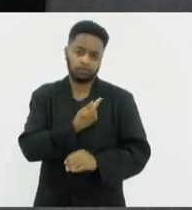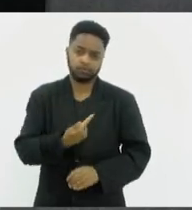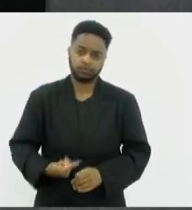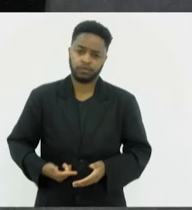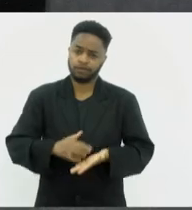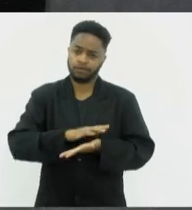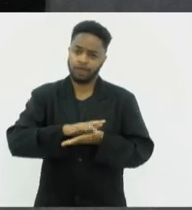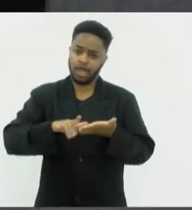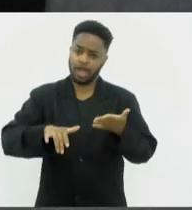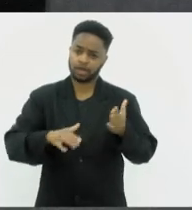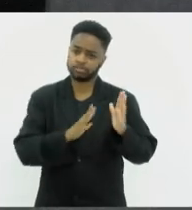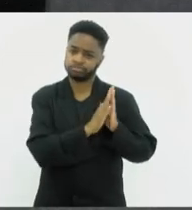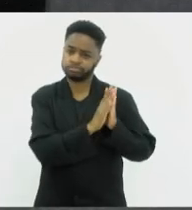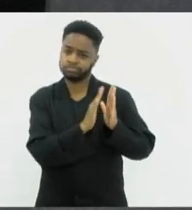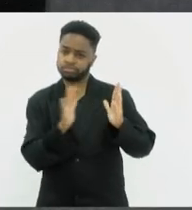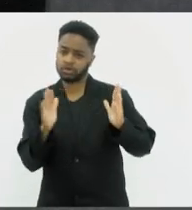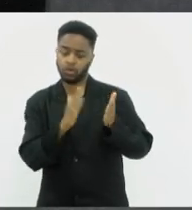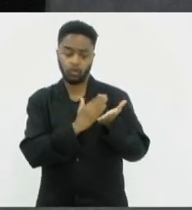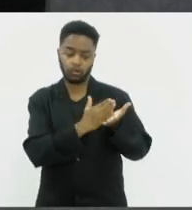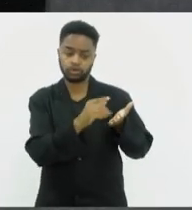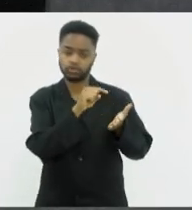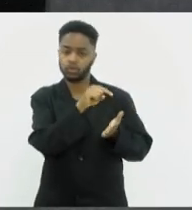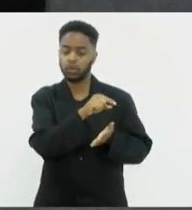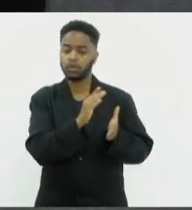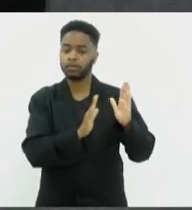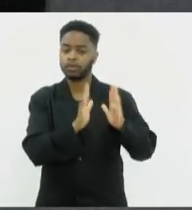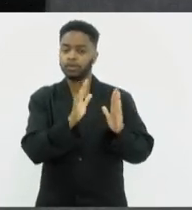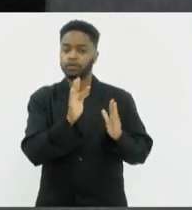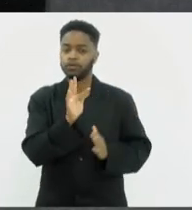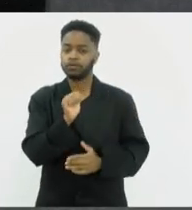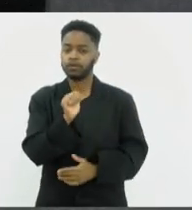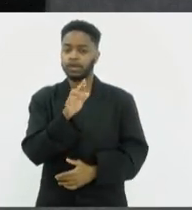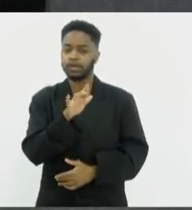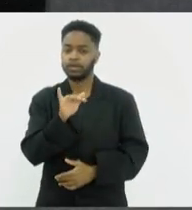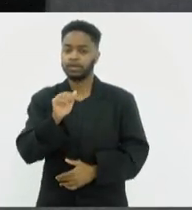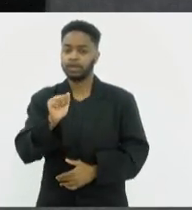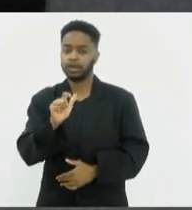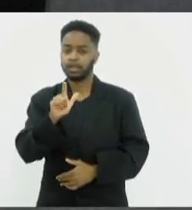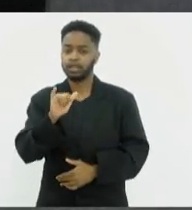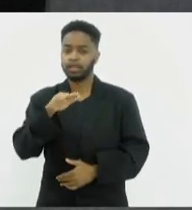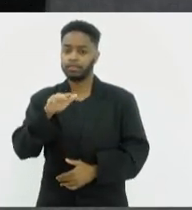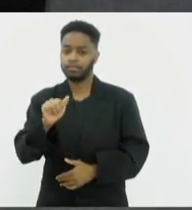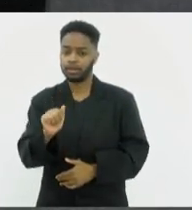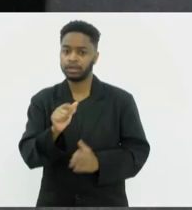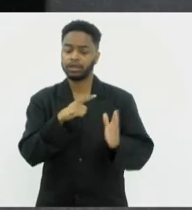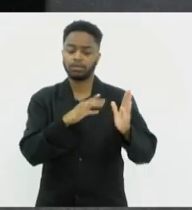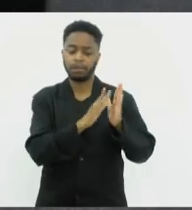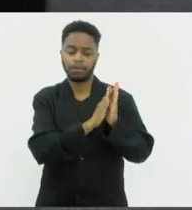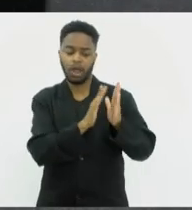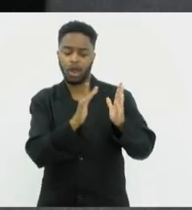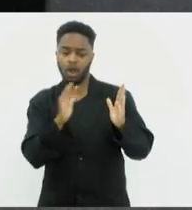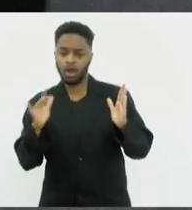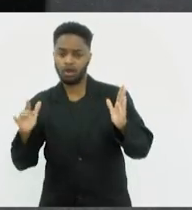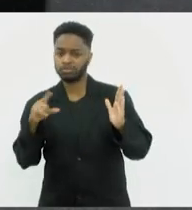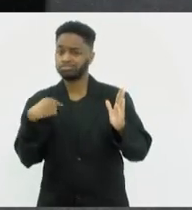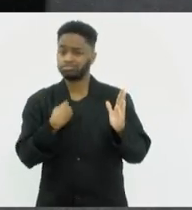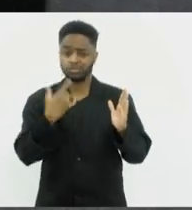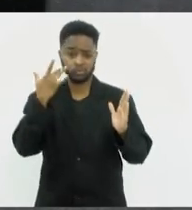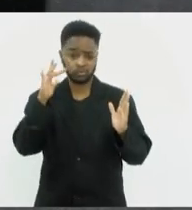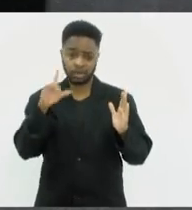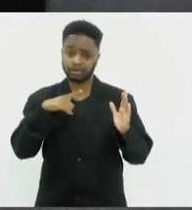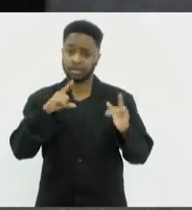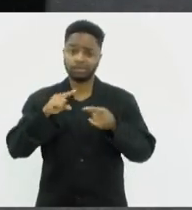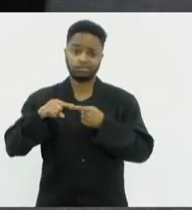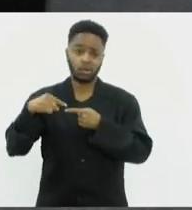do Faria Lima para cá. Foram vários governos, a gente não sabe, no governo Brizola, no governo Marcelo Alencar, no